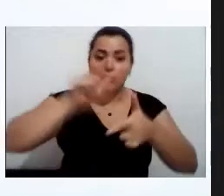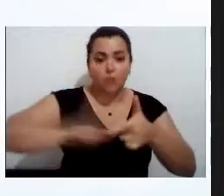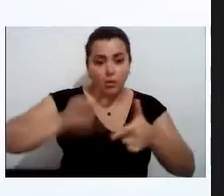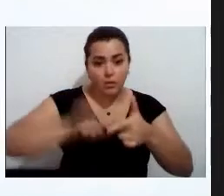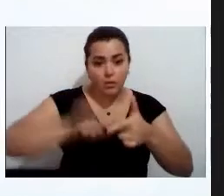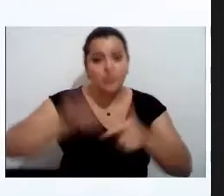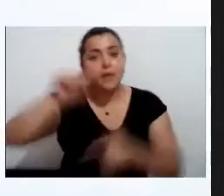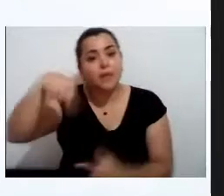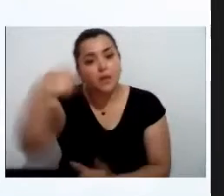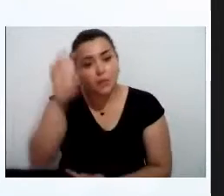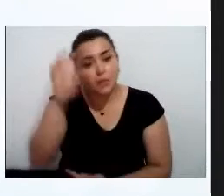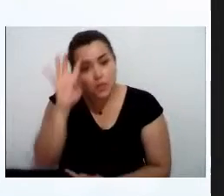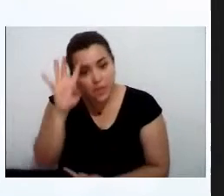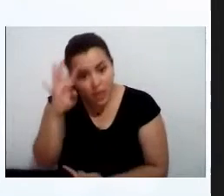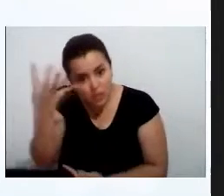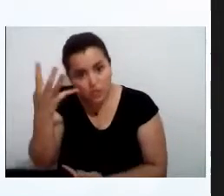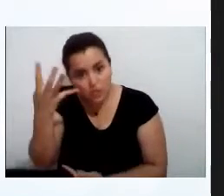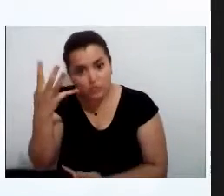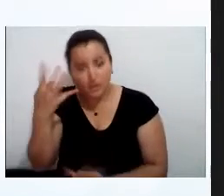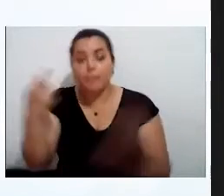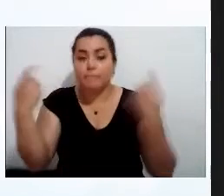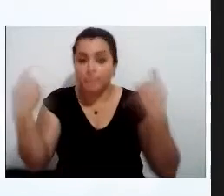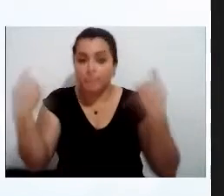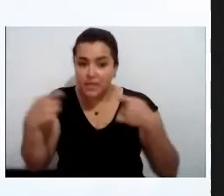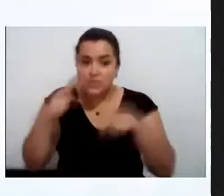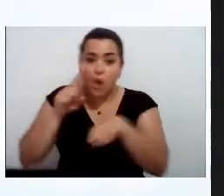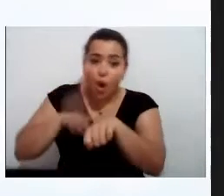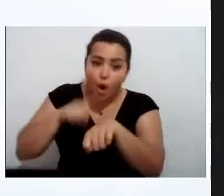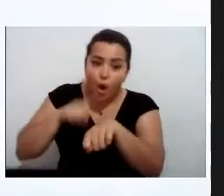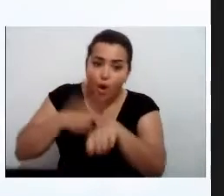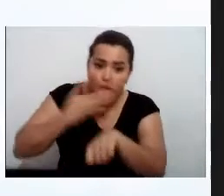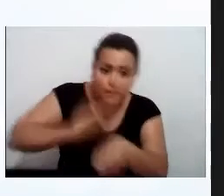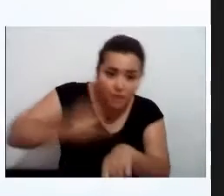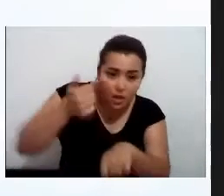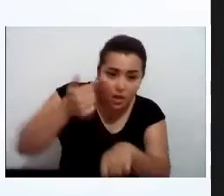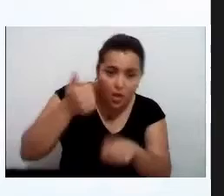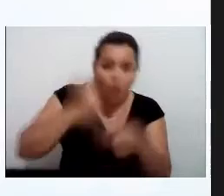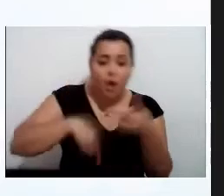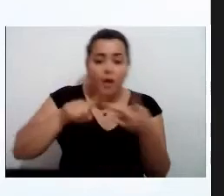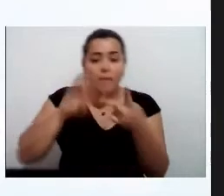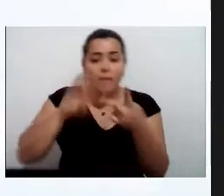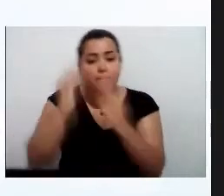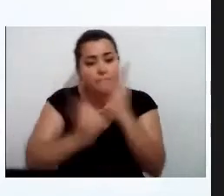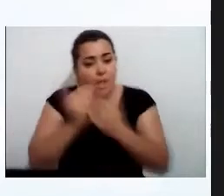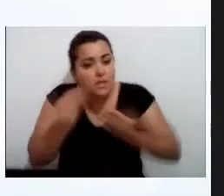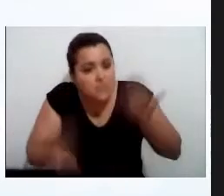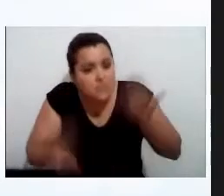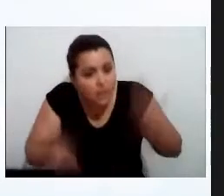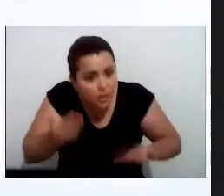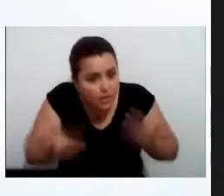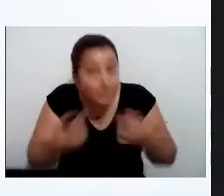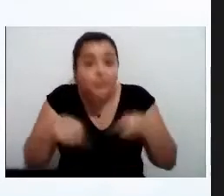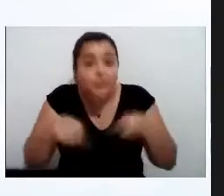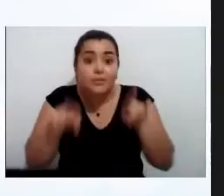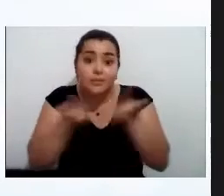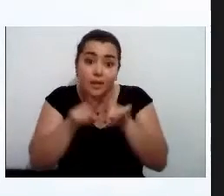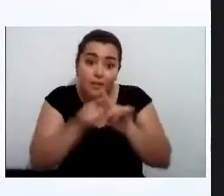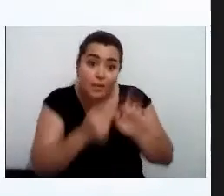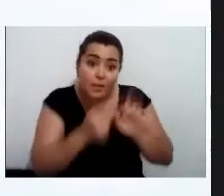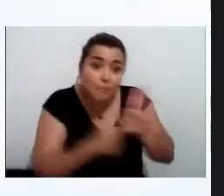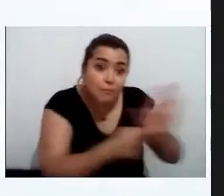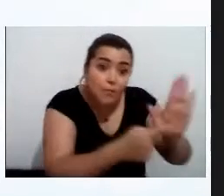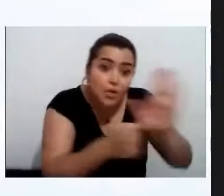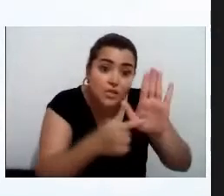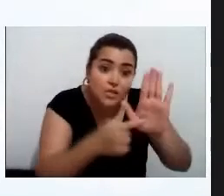ter piso, é preciso ter uma hora negociada mais adequadamente, mais equilibrada, inclusive levando em consideração a nova realidade.